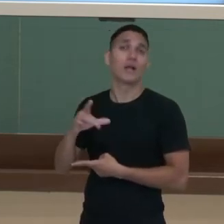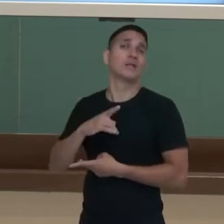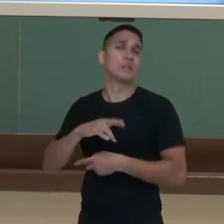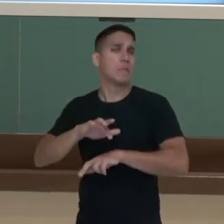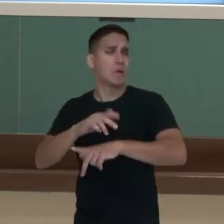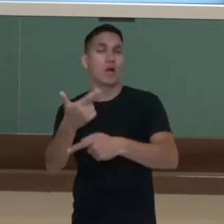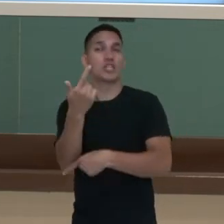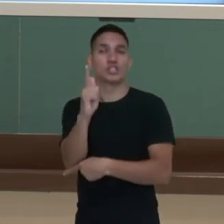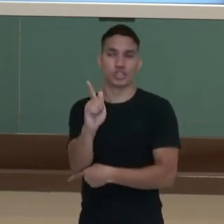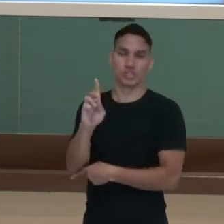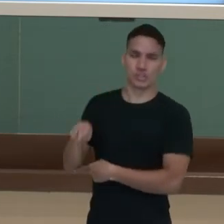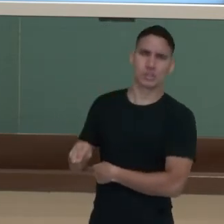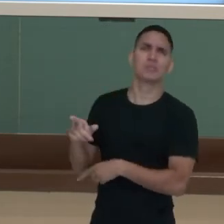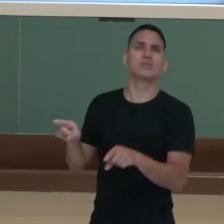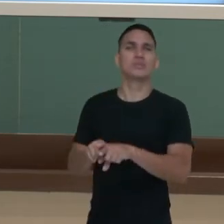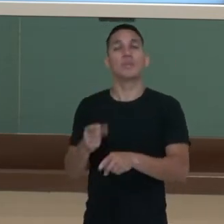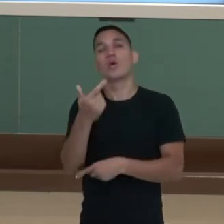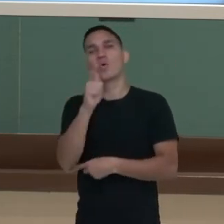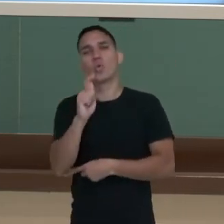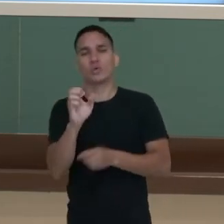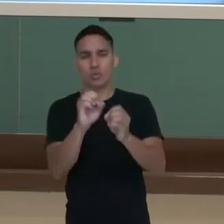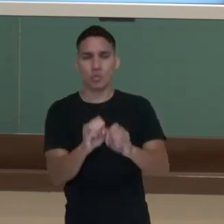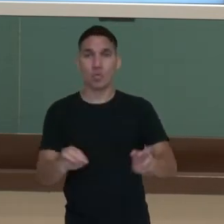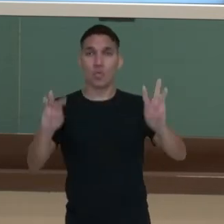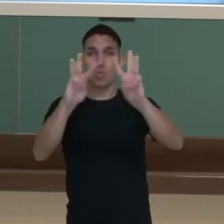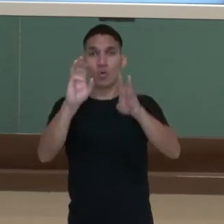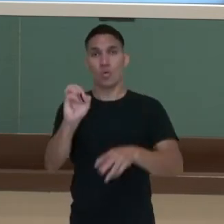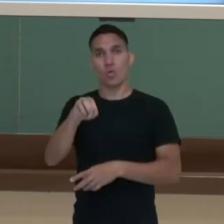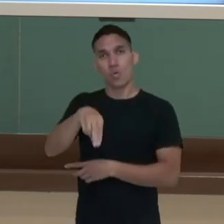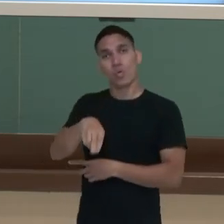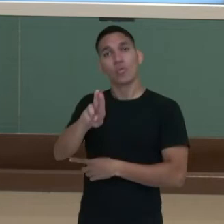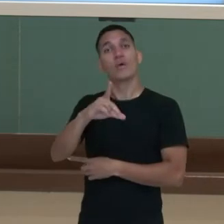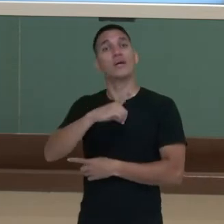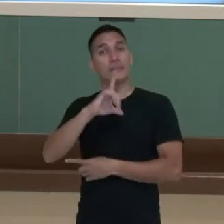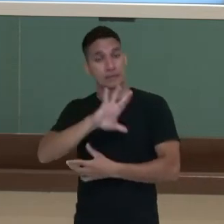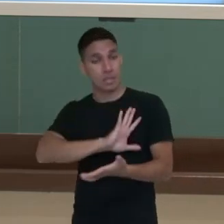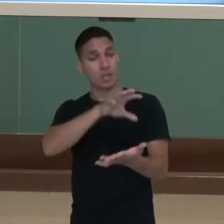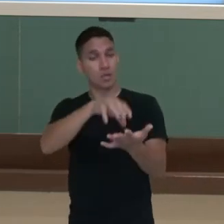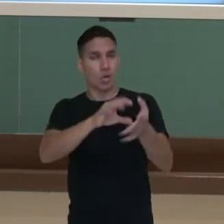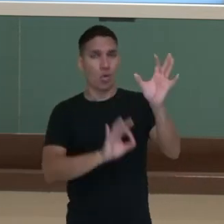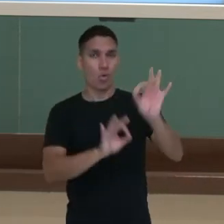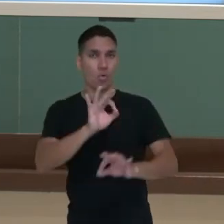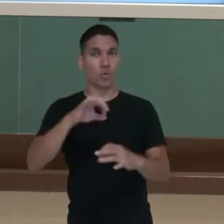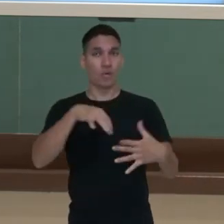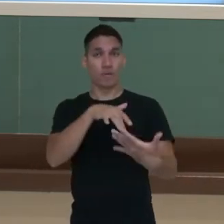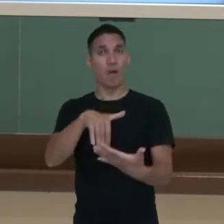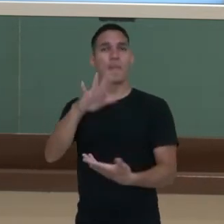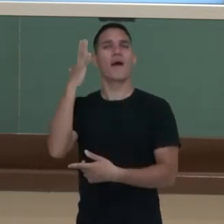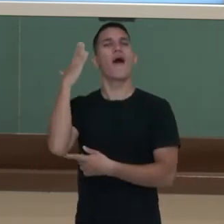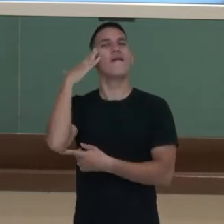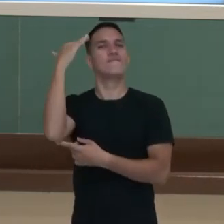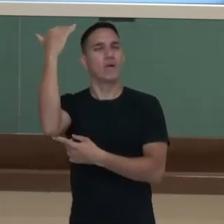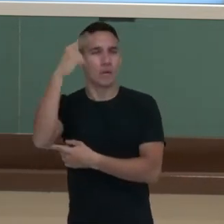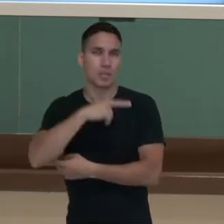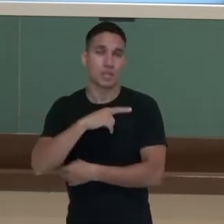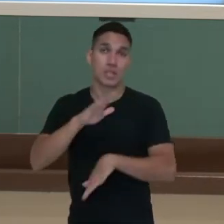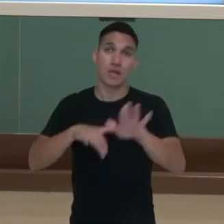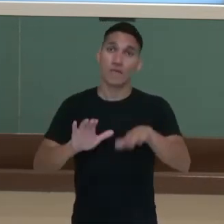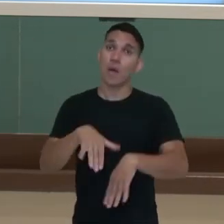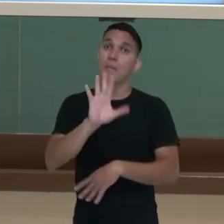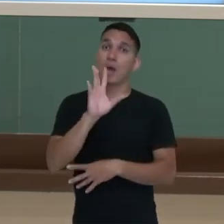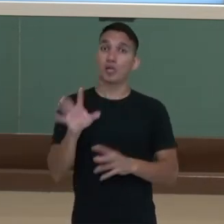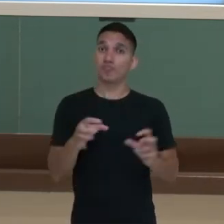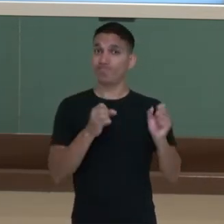internacionais também, como a ONU, né, que é uma das organizações internacionais a mais famosa e talvez a mais